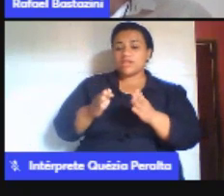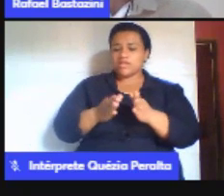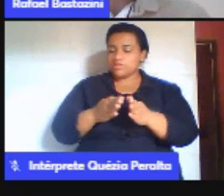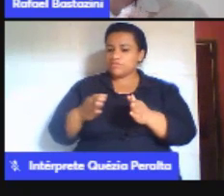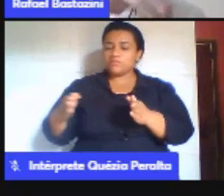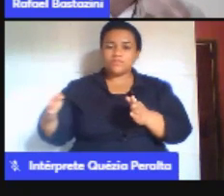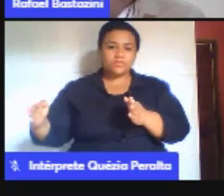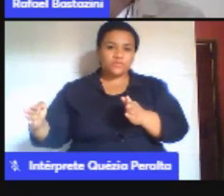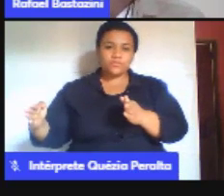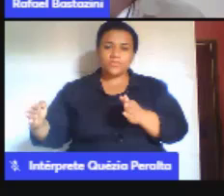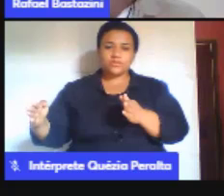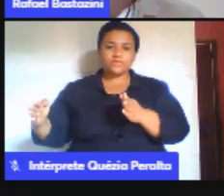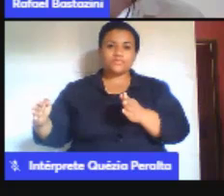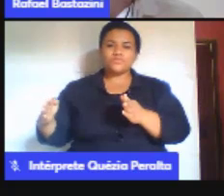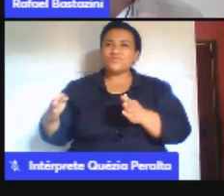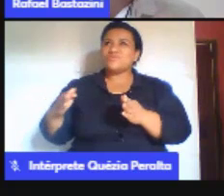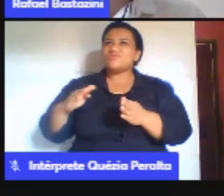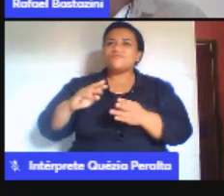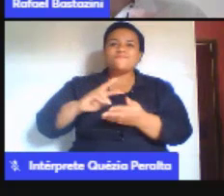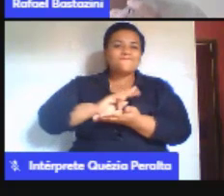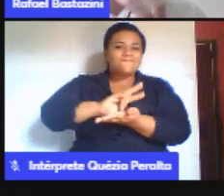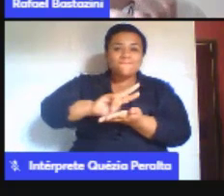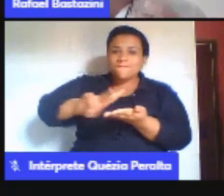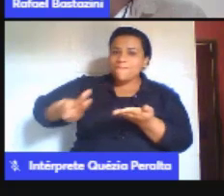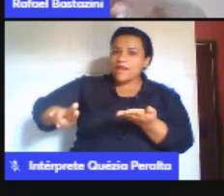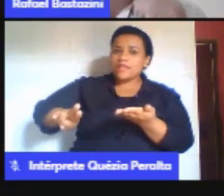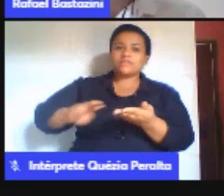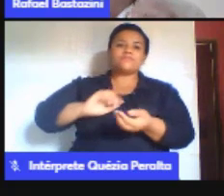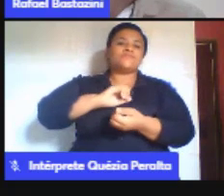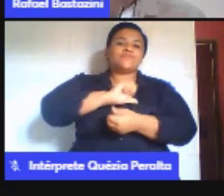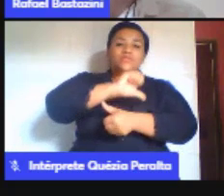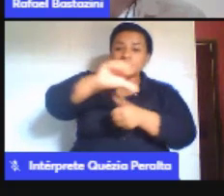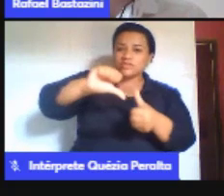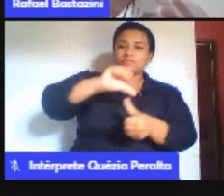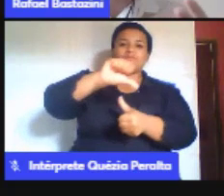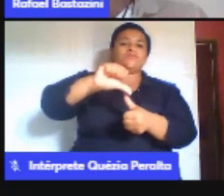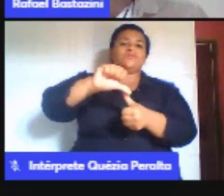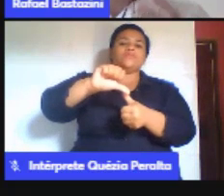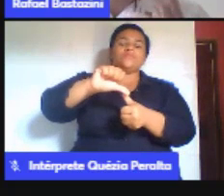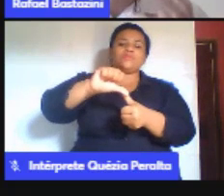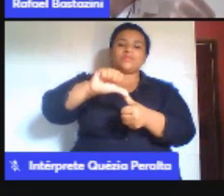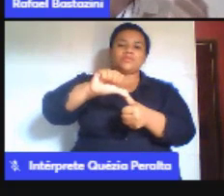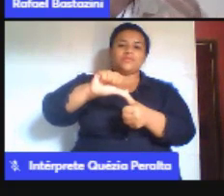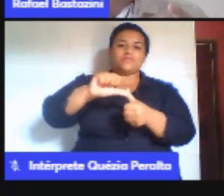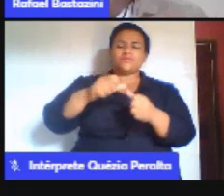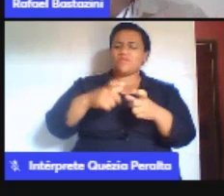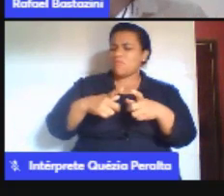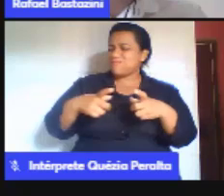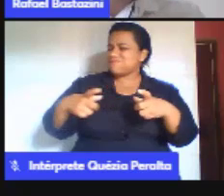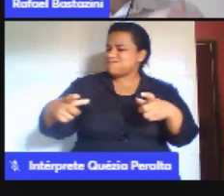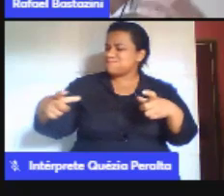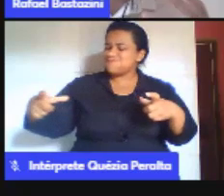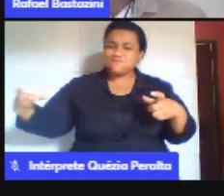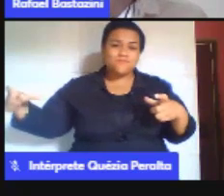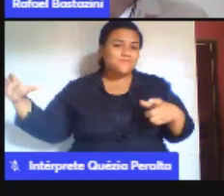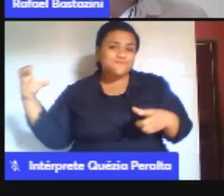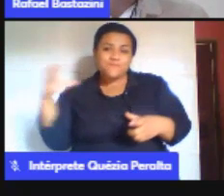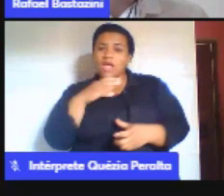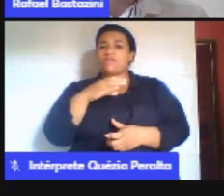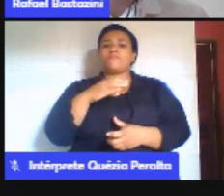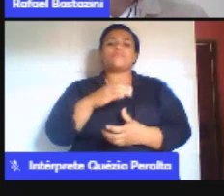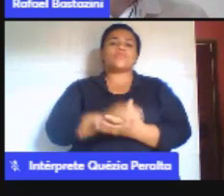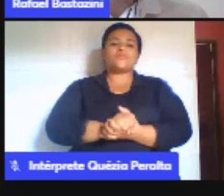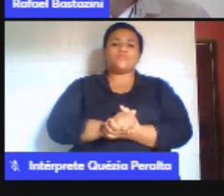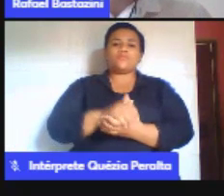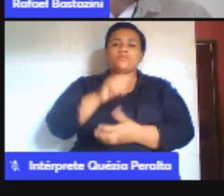um período de muitas transformações, é um período em que as mudanças se processaram de maneira muito rápida na